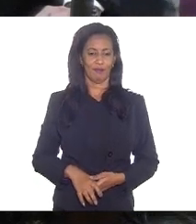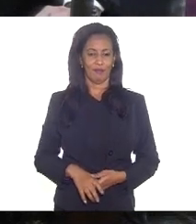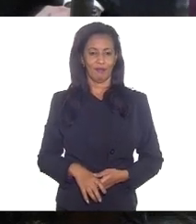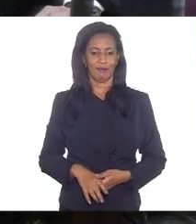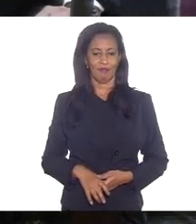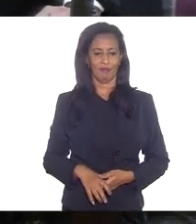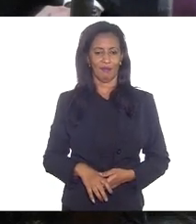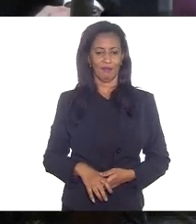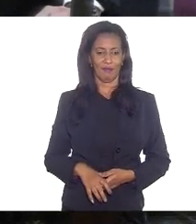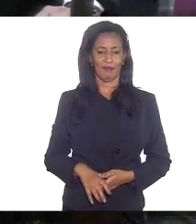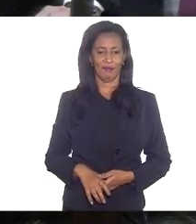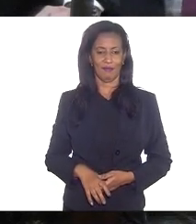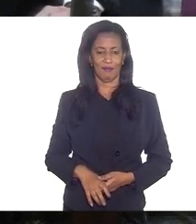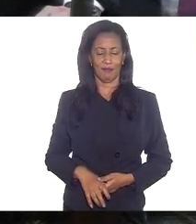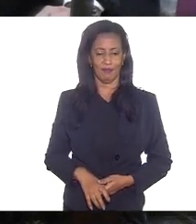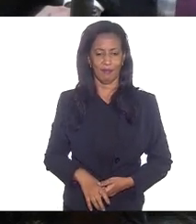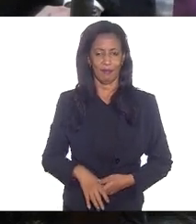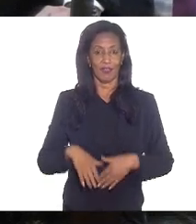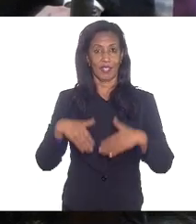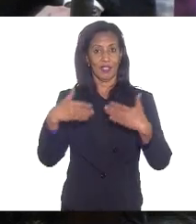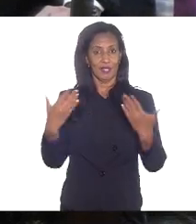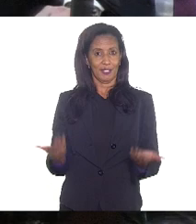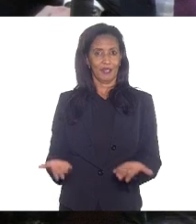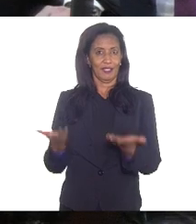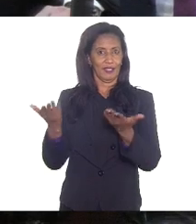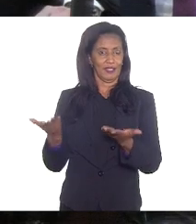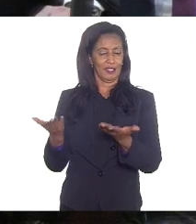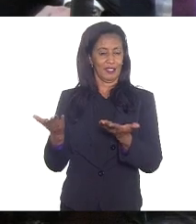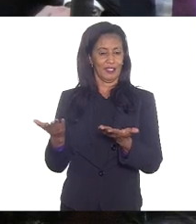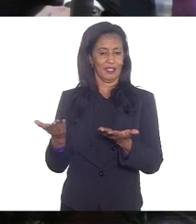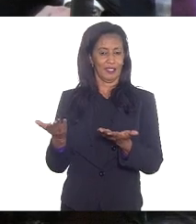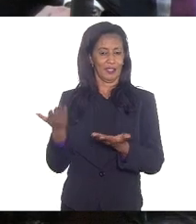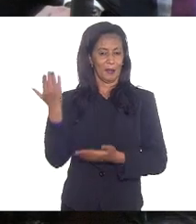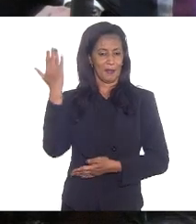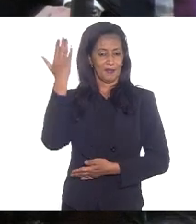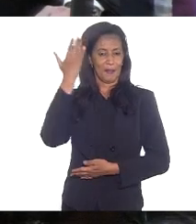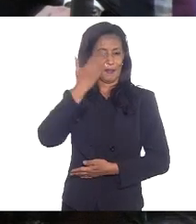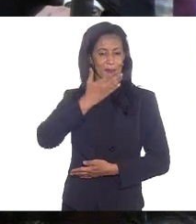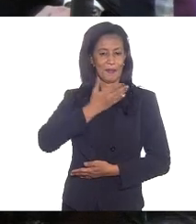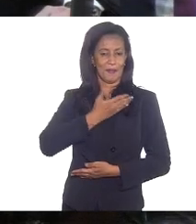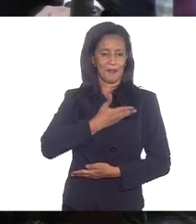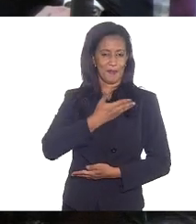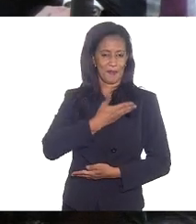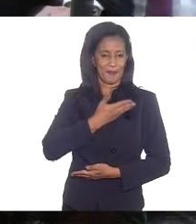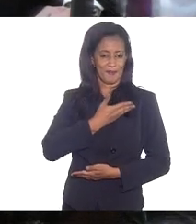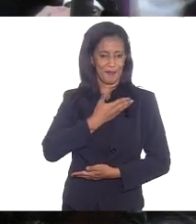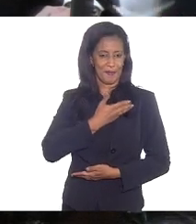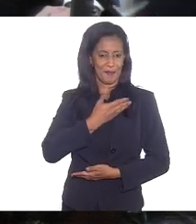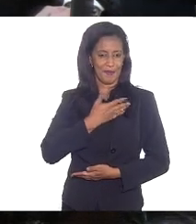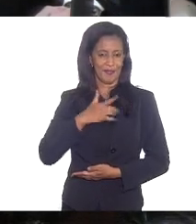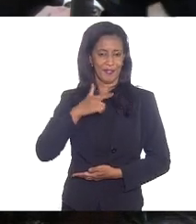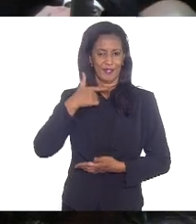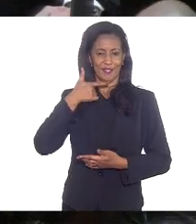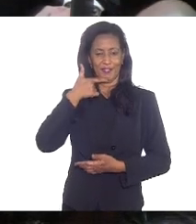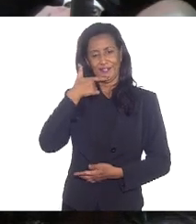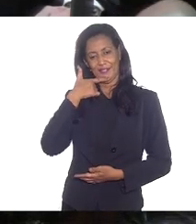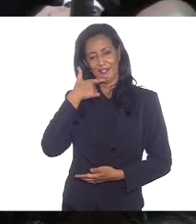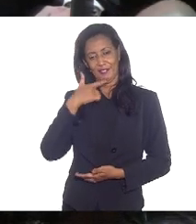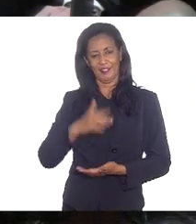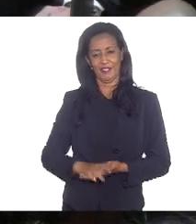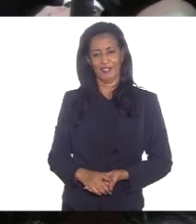vossas excelências com a presença do nosso querido amigo, sempre simpático e